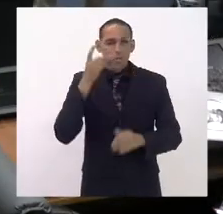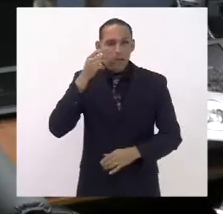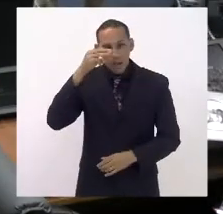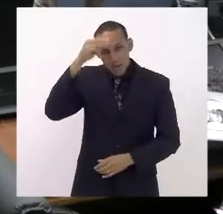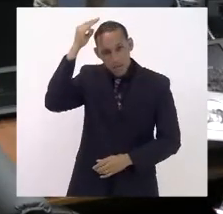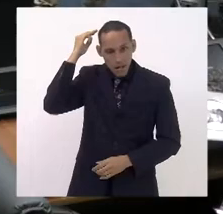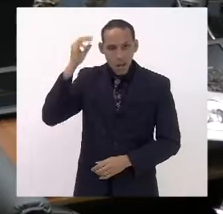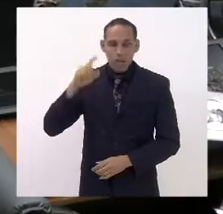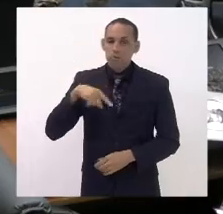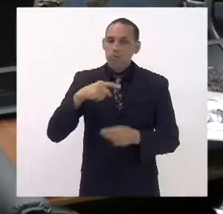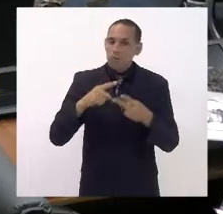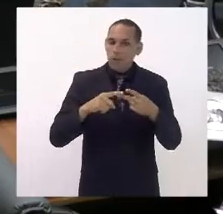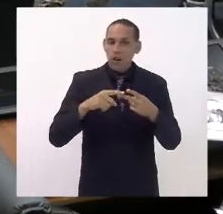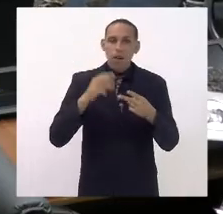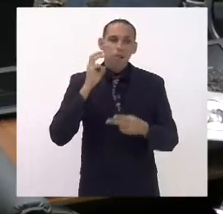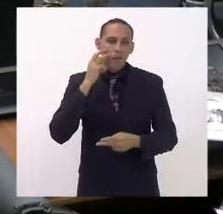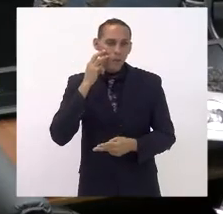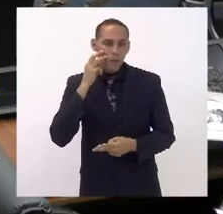em seguida, deputado Valdec.